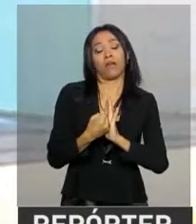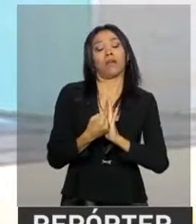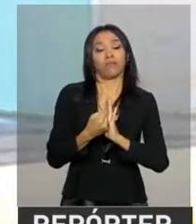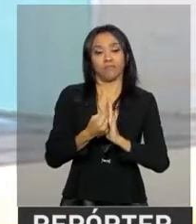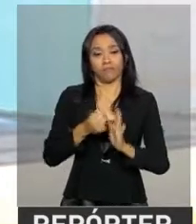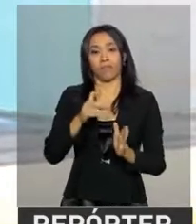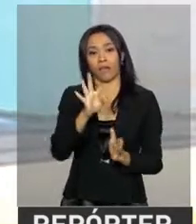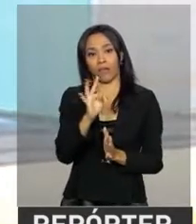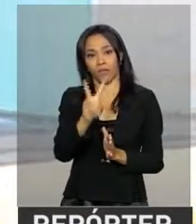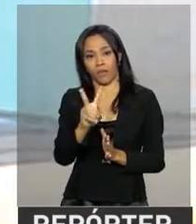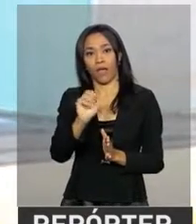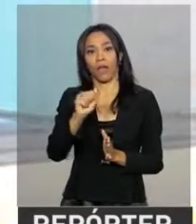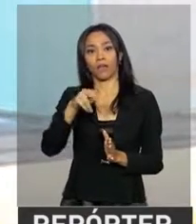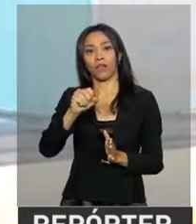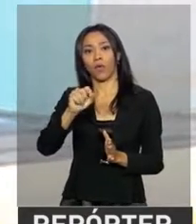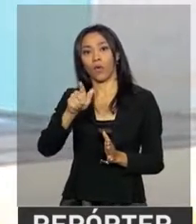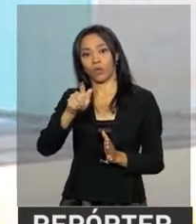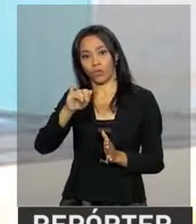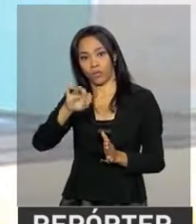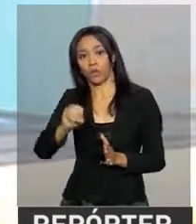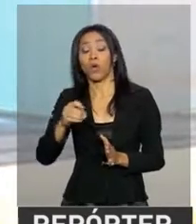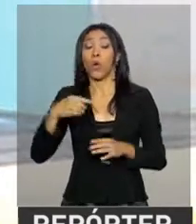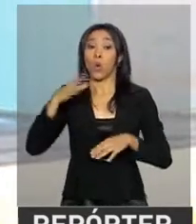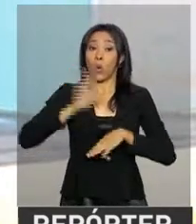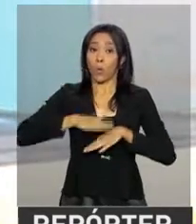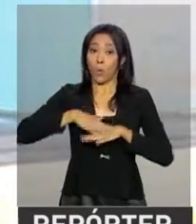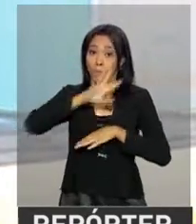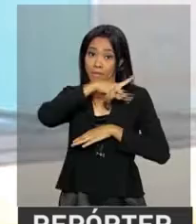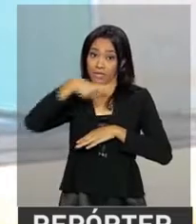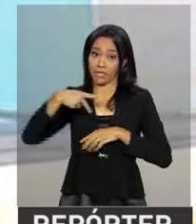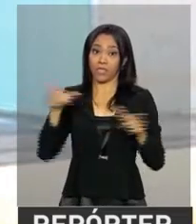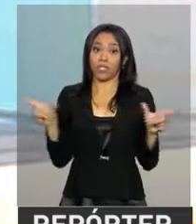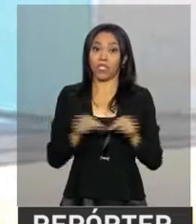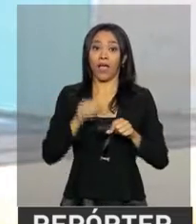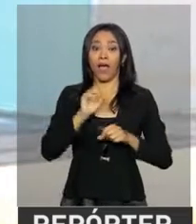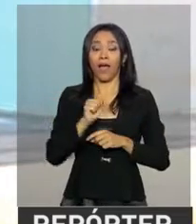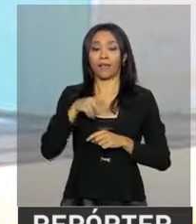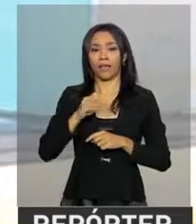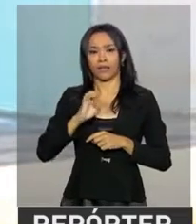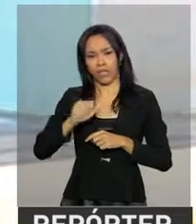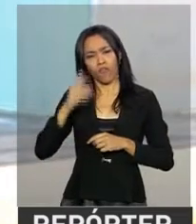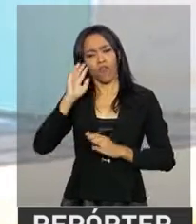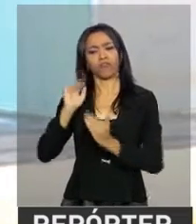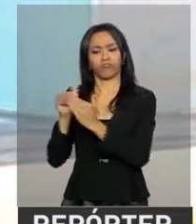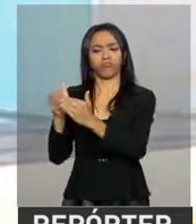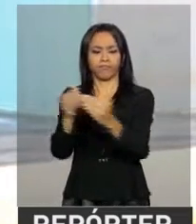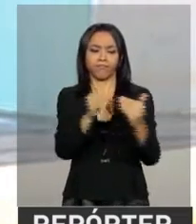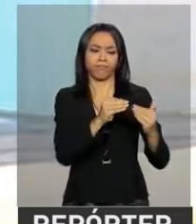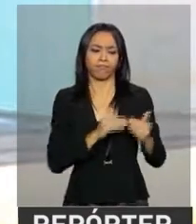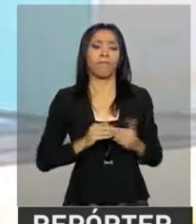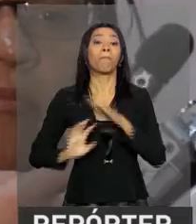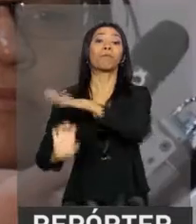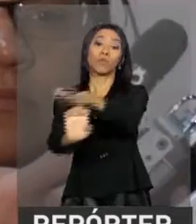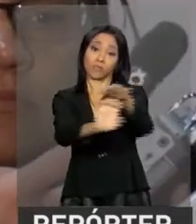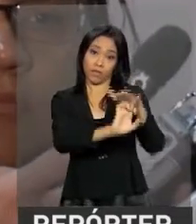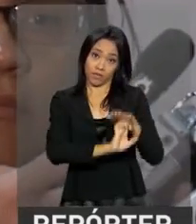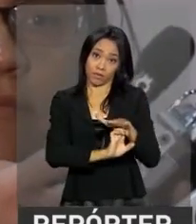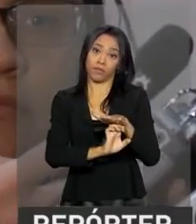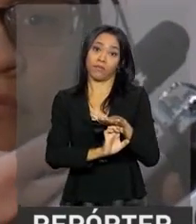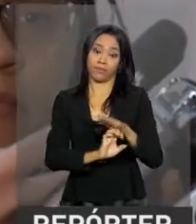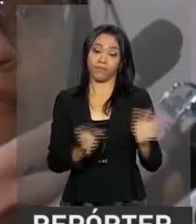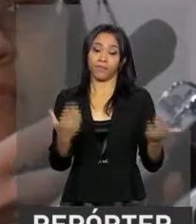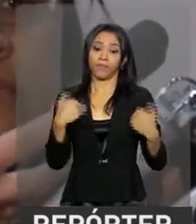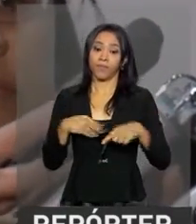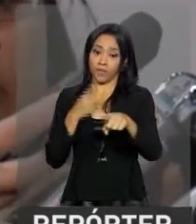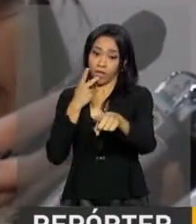de acordo com o presidente da anatel a decisão foi tomada em consenso com as operadoras foi uma decisão